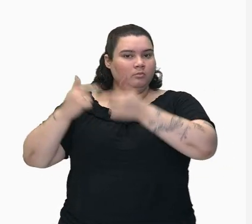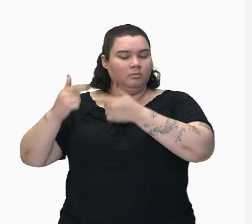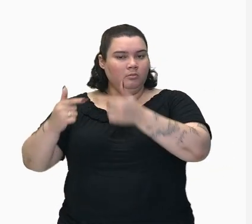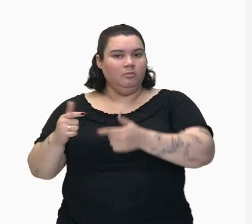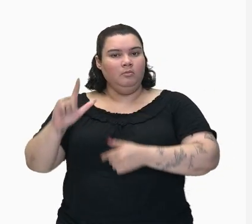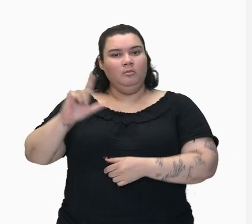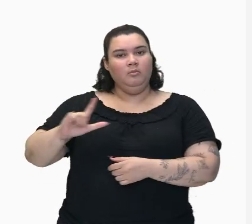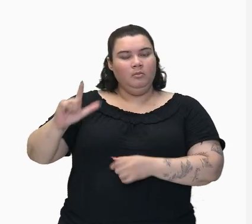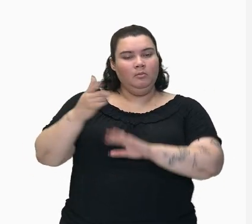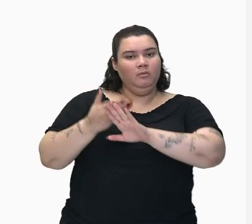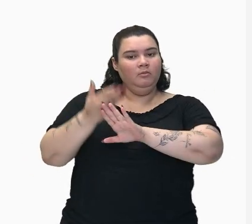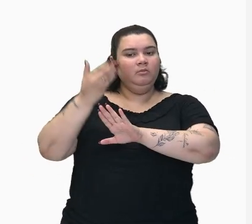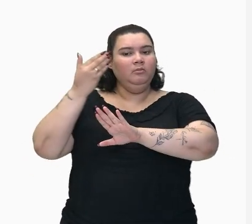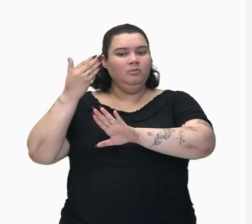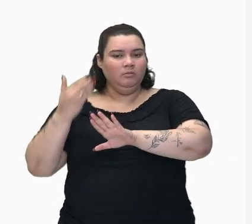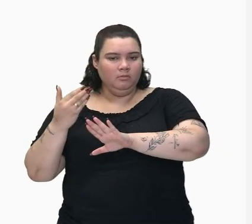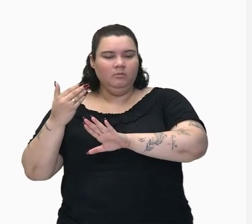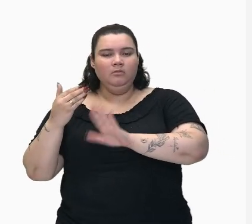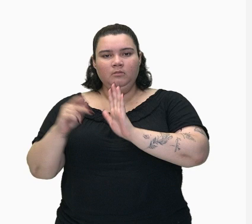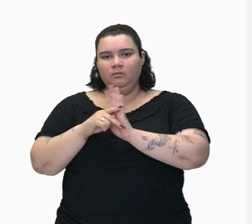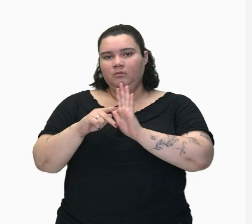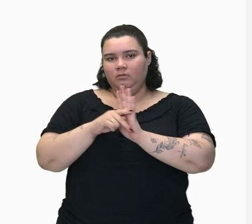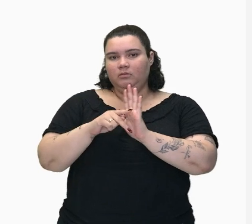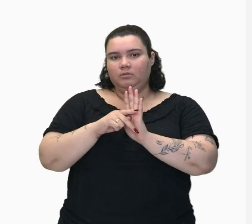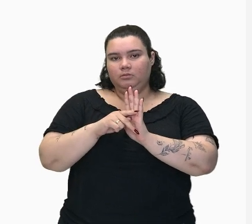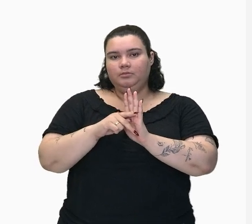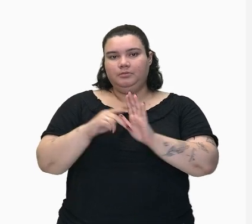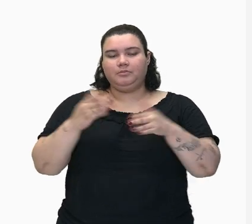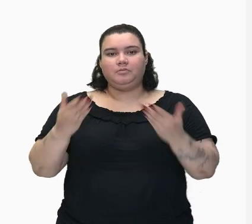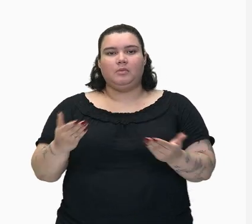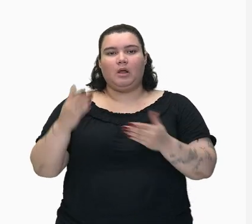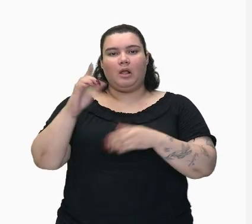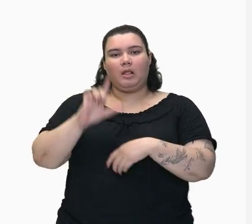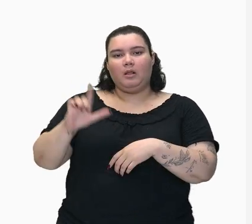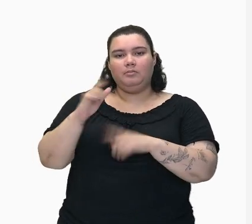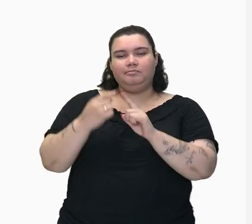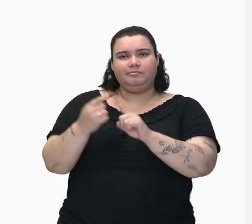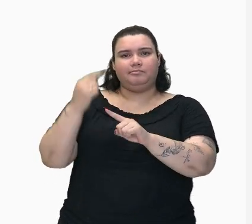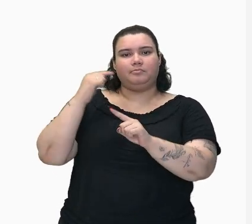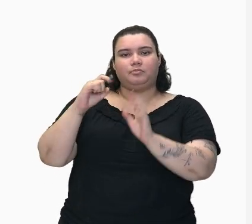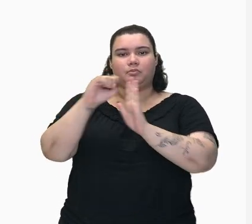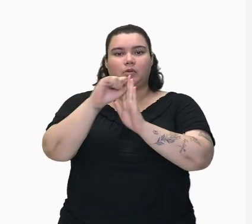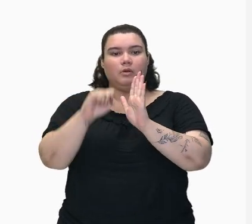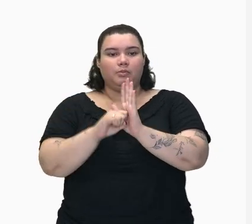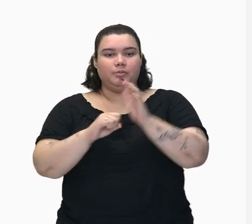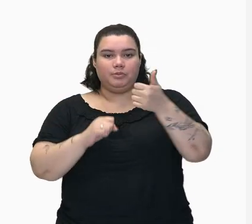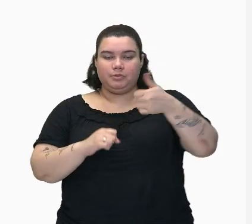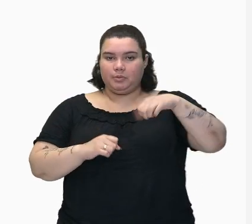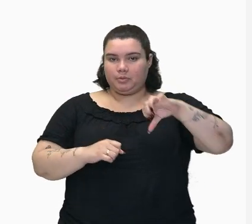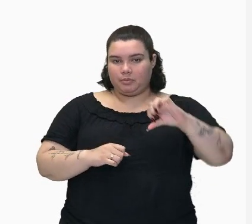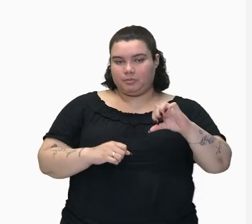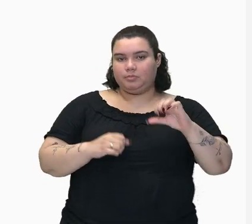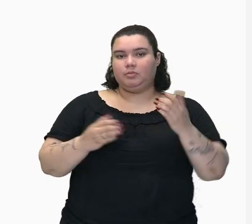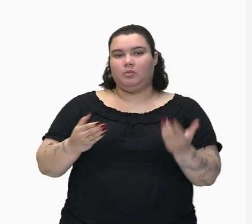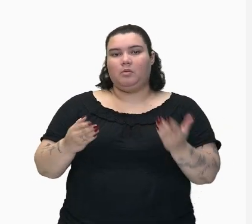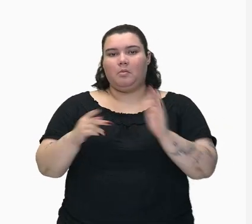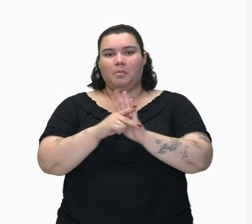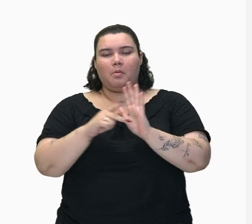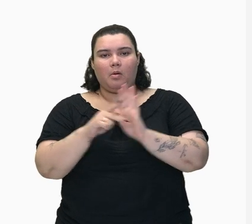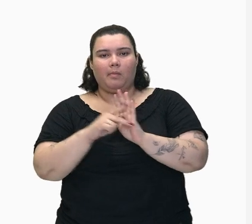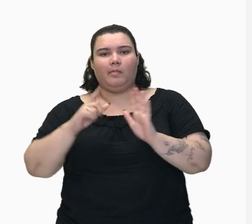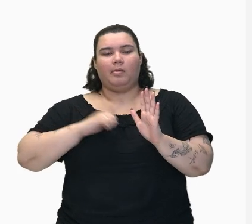literária anterior, ou seja, as correntes literárias lá do século XIX ainda, realismo,